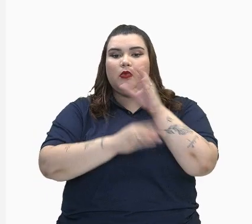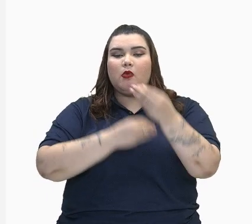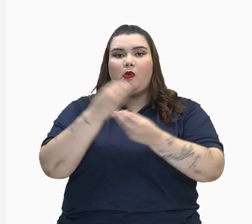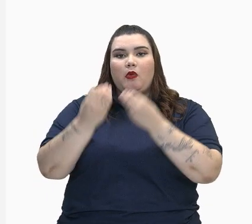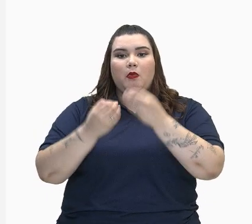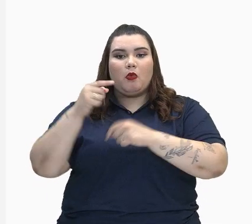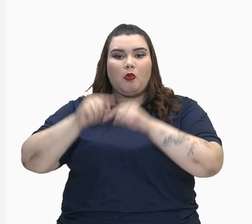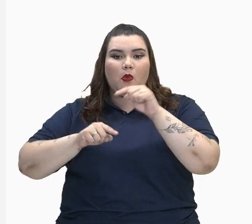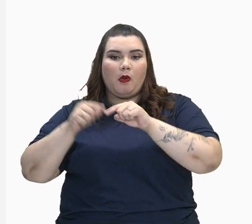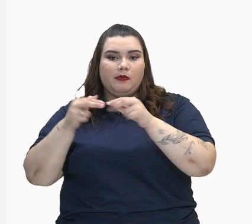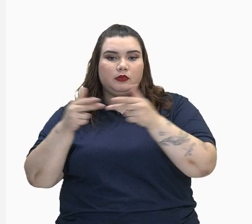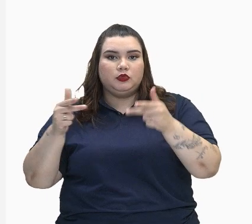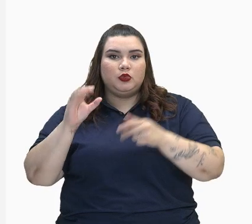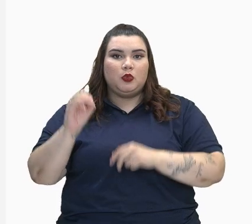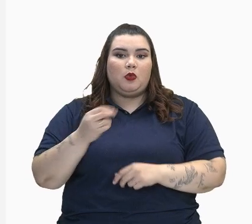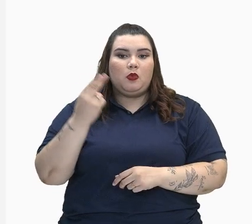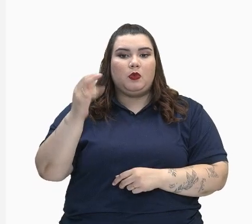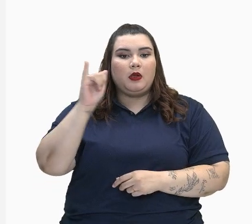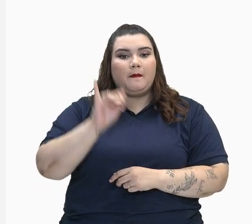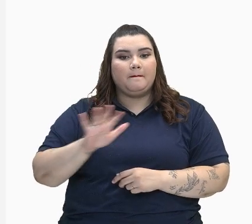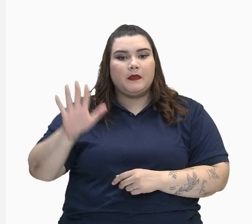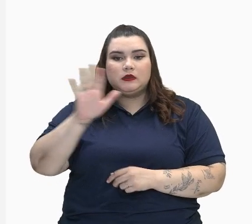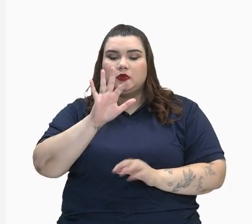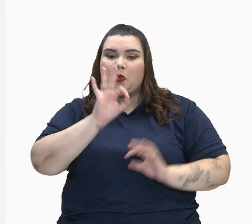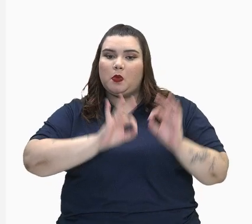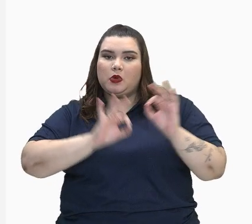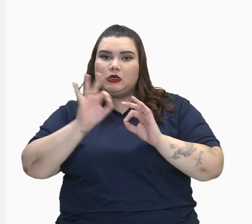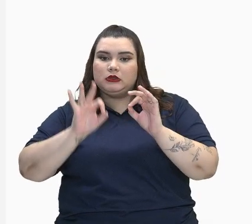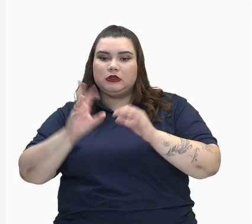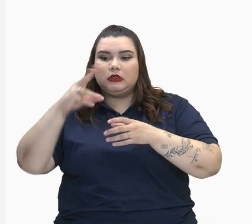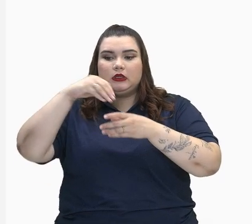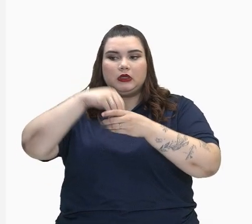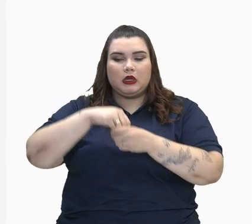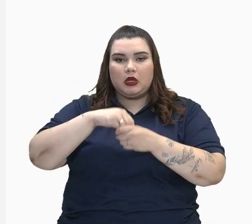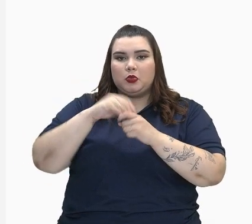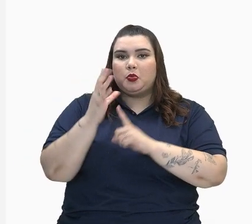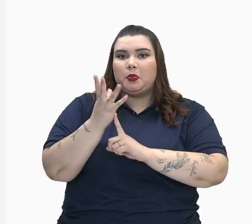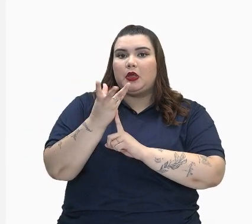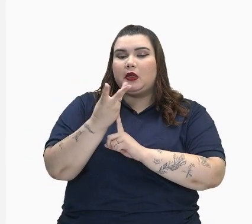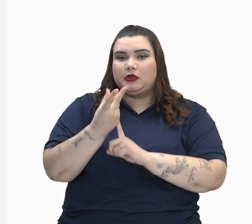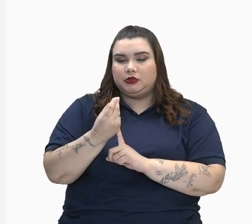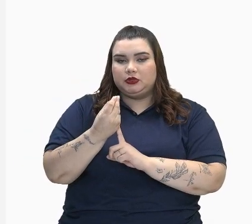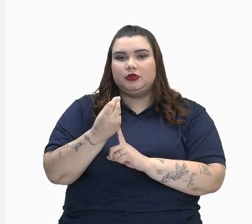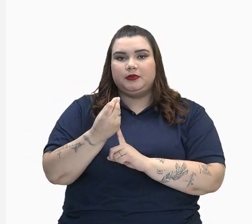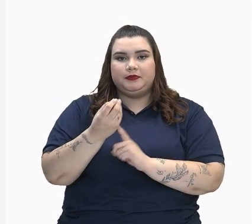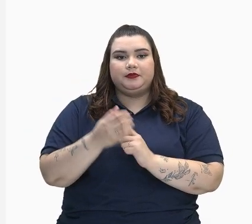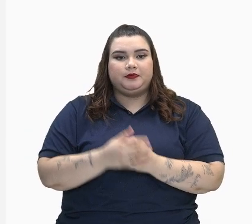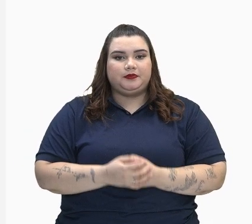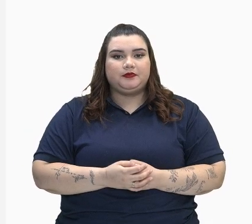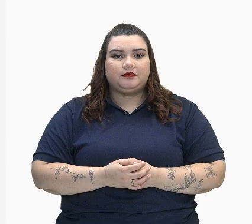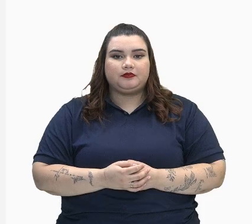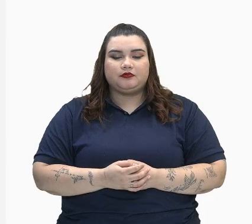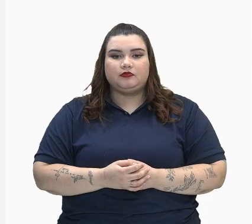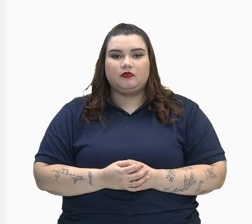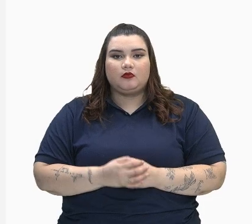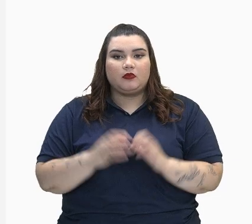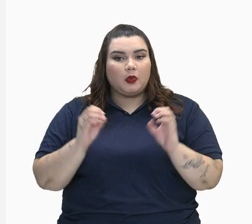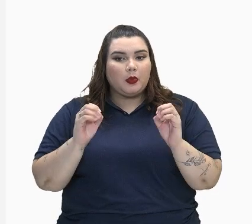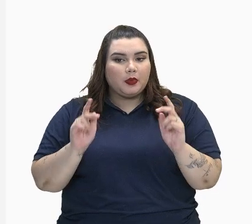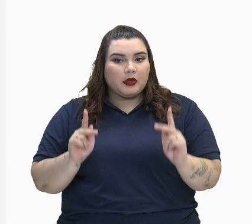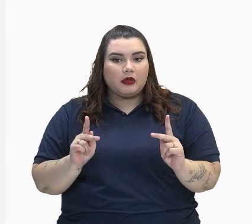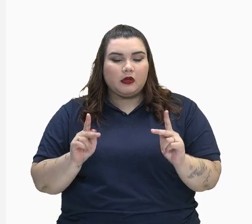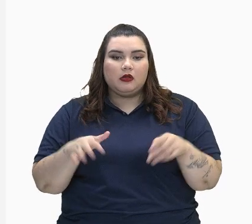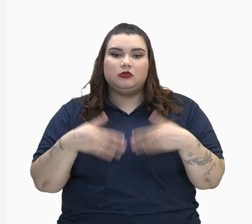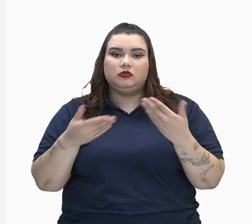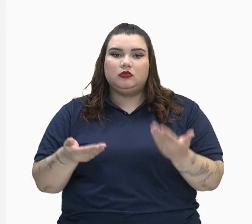um objeto ou uma figura é organizado e delimitado na obra de arte, certo? E